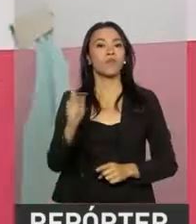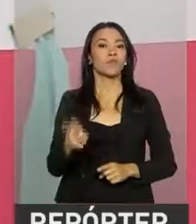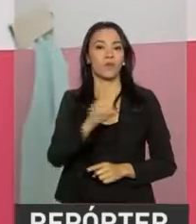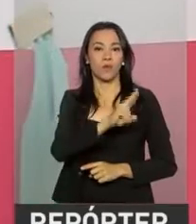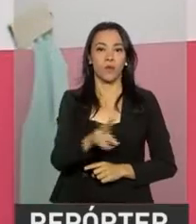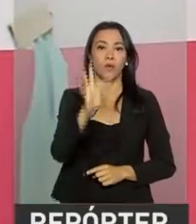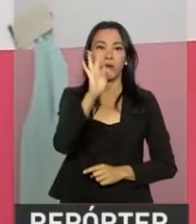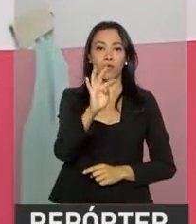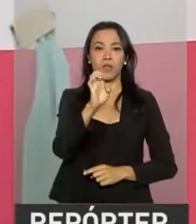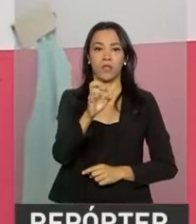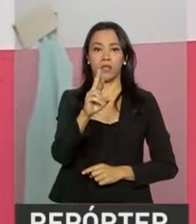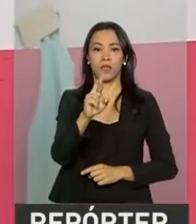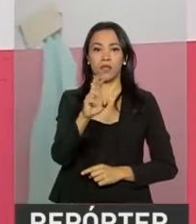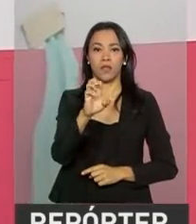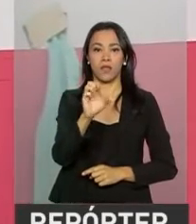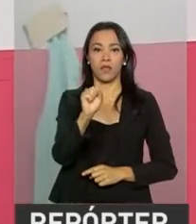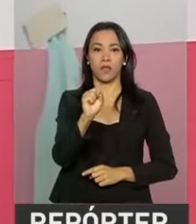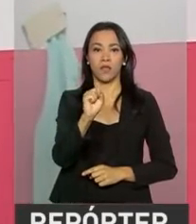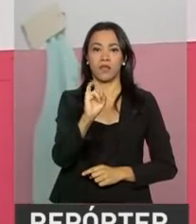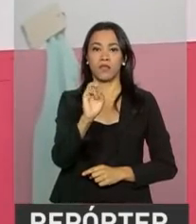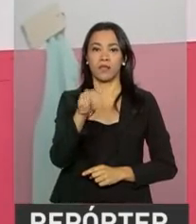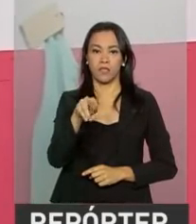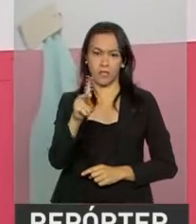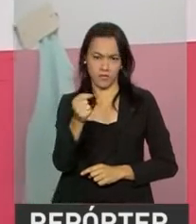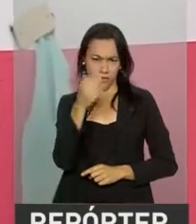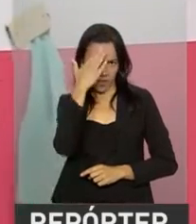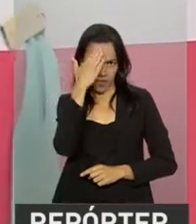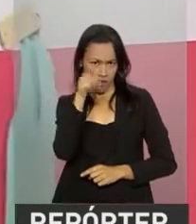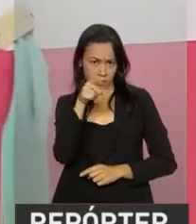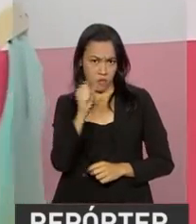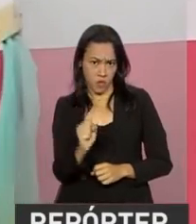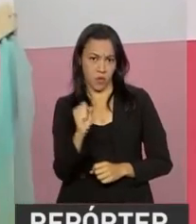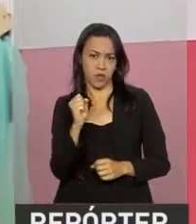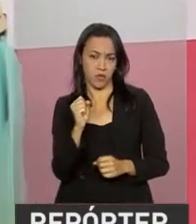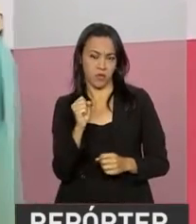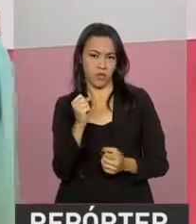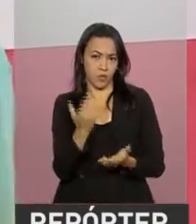Terezinha. Ela falou para mim assim: você sabia que você poderia estudar, se formar,